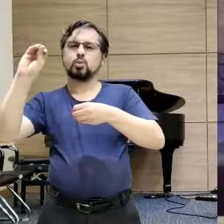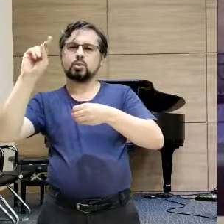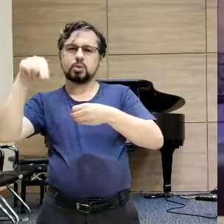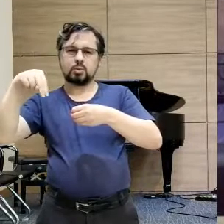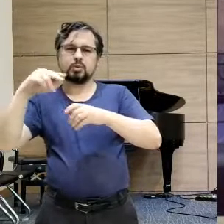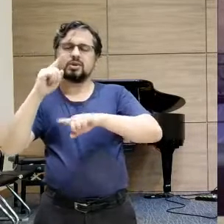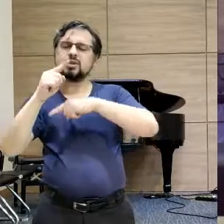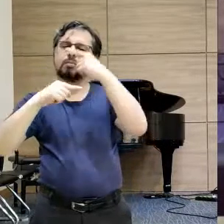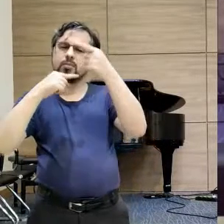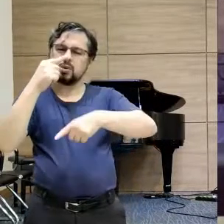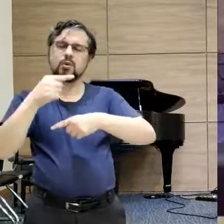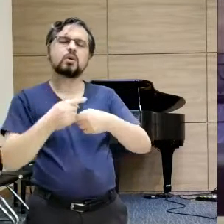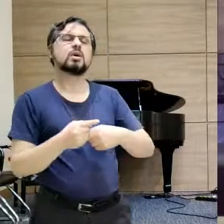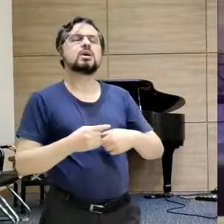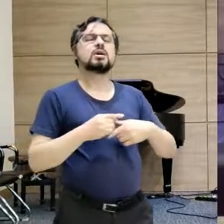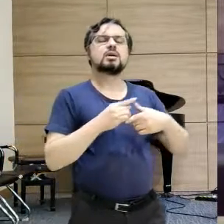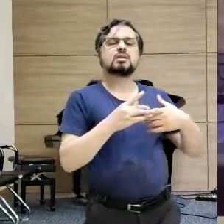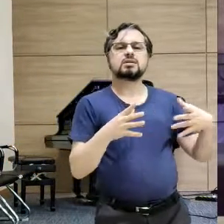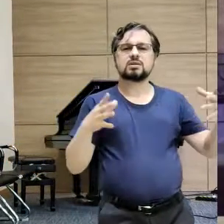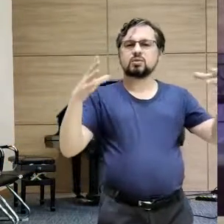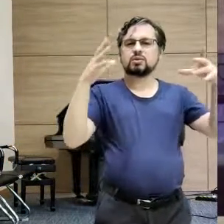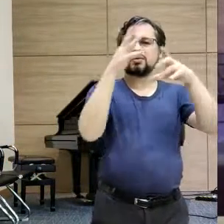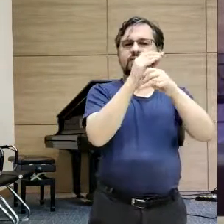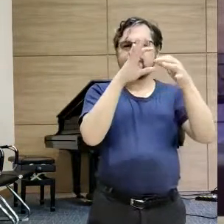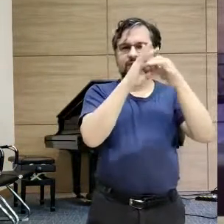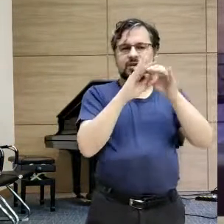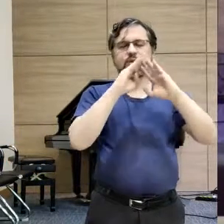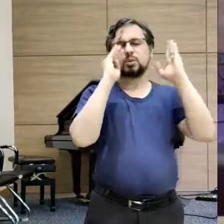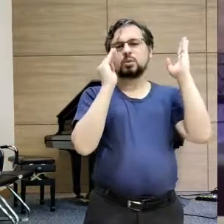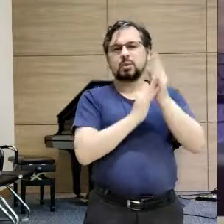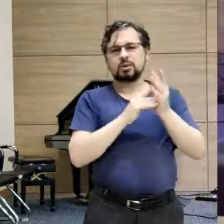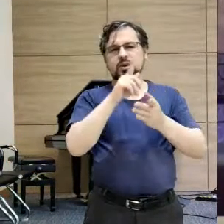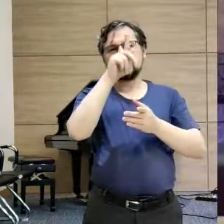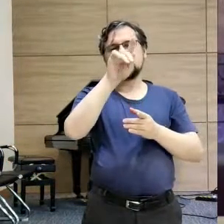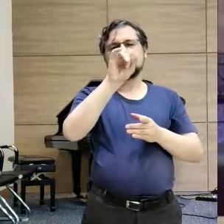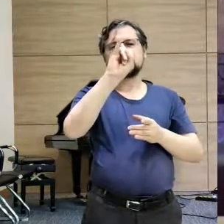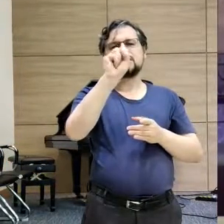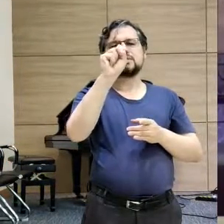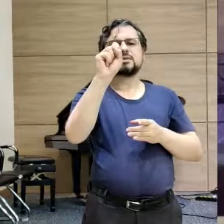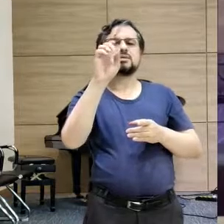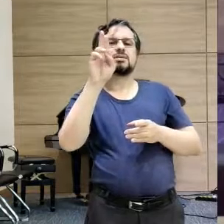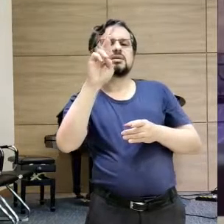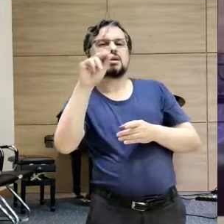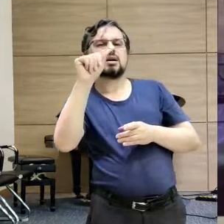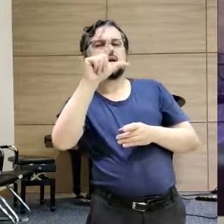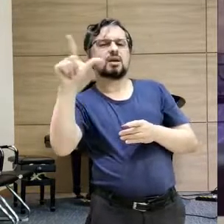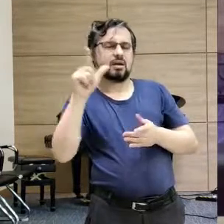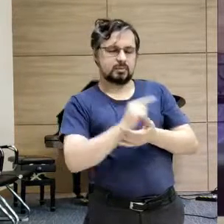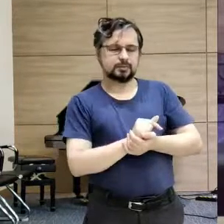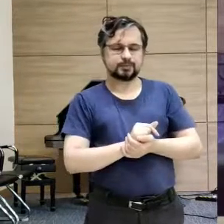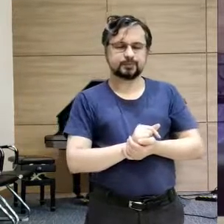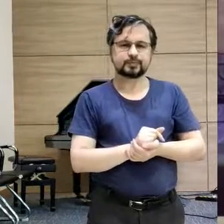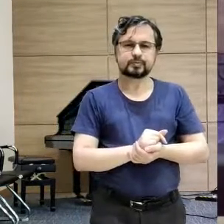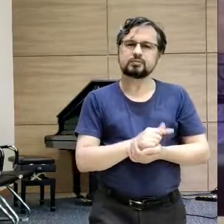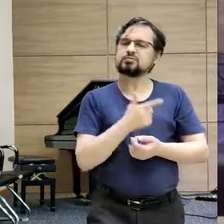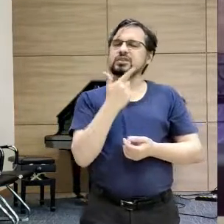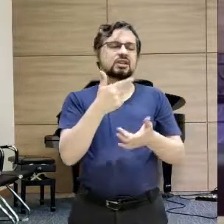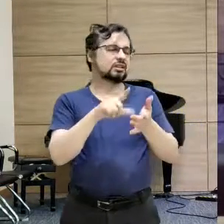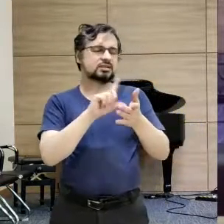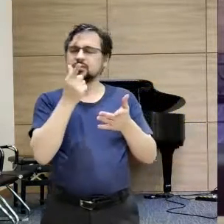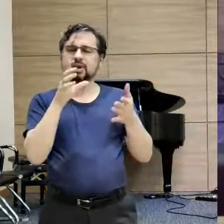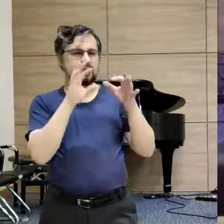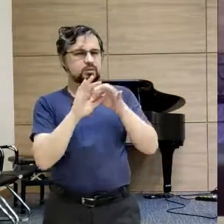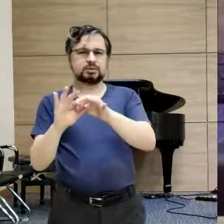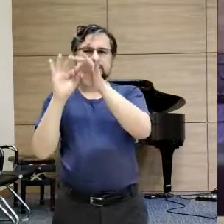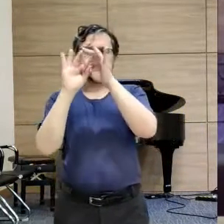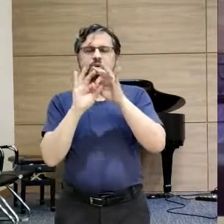quão bom e suave é que os irmãos vivam em união, é essa referência, essa união que não havia no reino de Israel. Davi